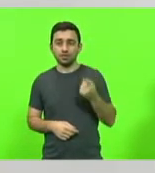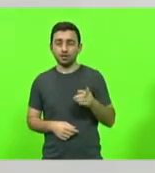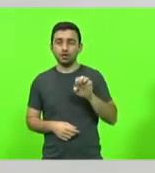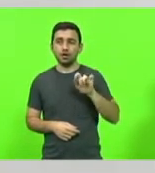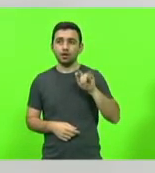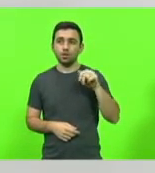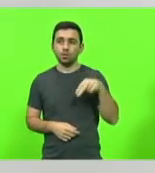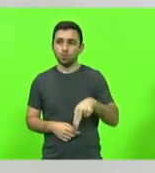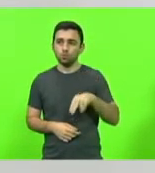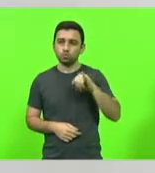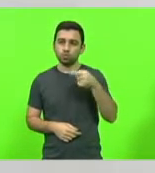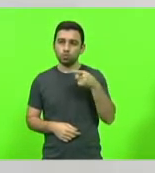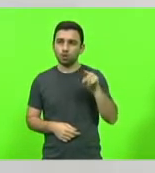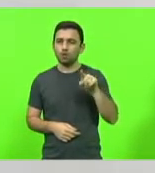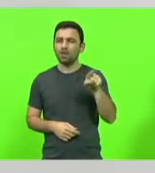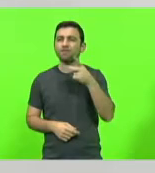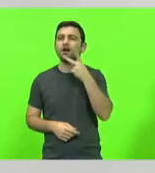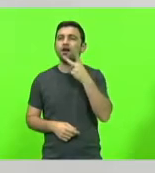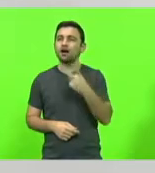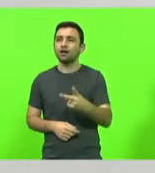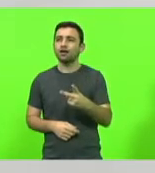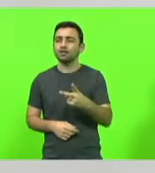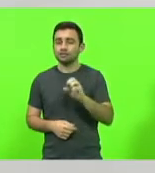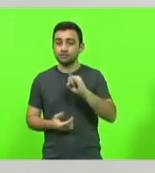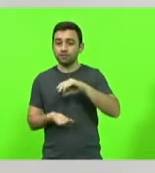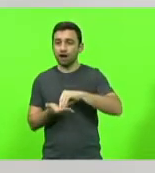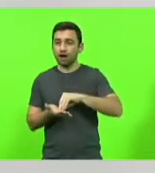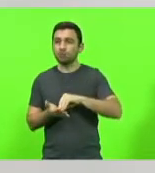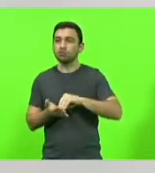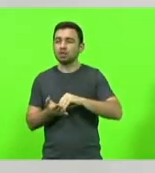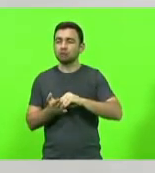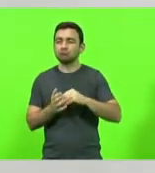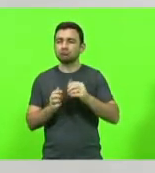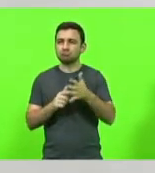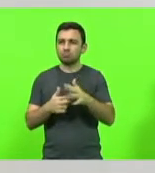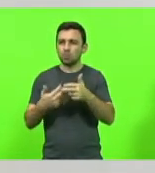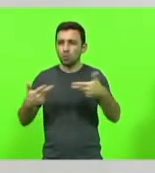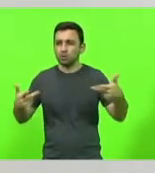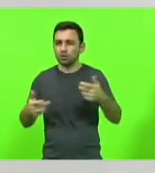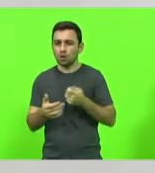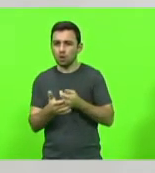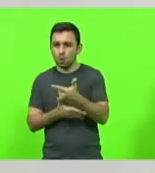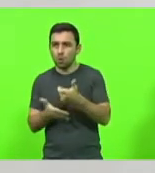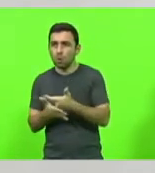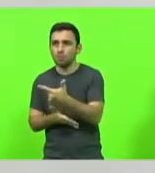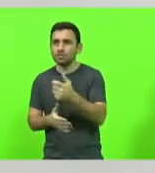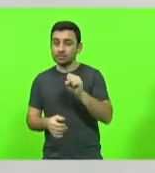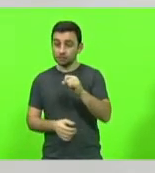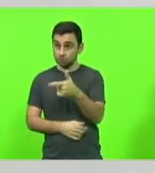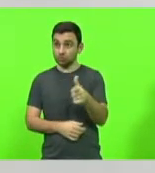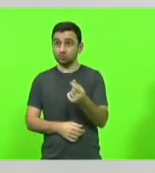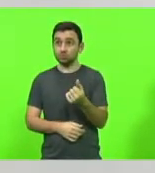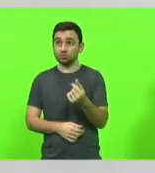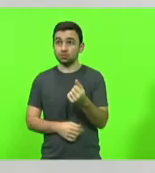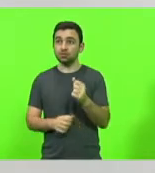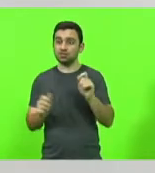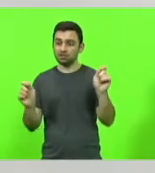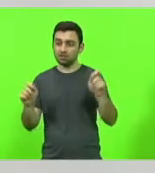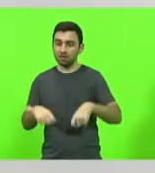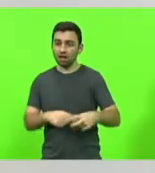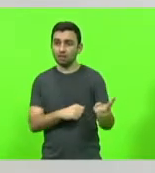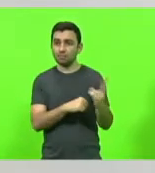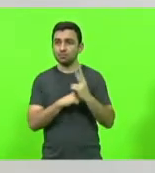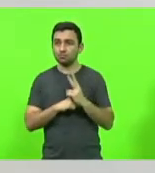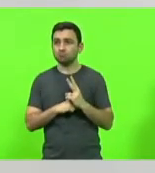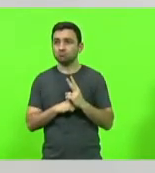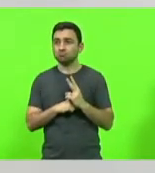Silva. Aspas, quando faltam máquinas, você as pode comprar. Se não tiver dinheiro, você pode pegar